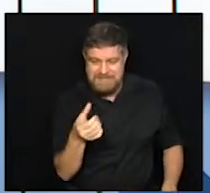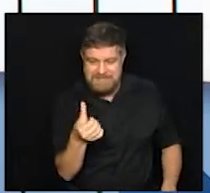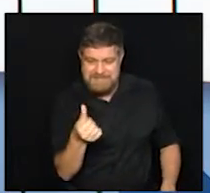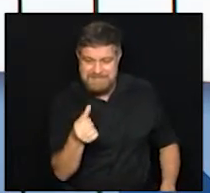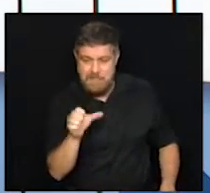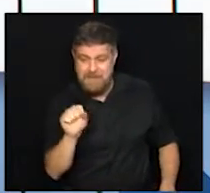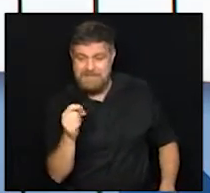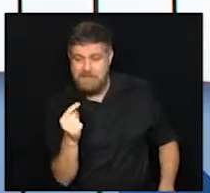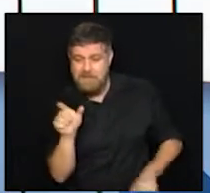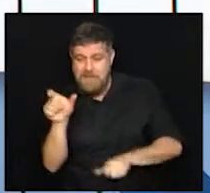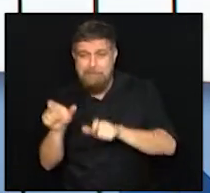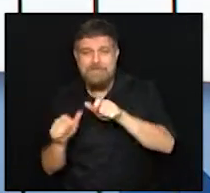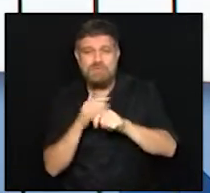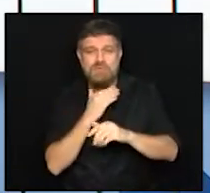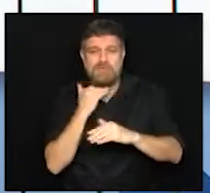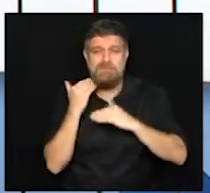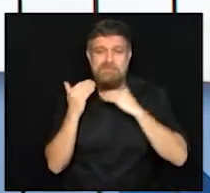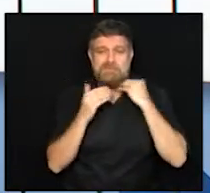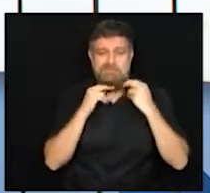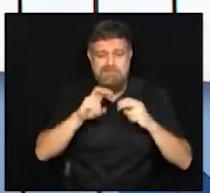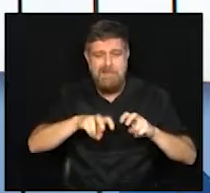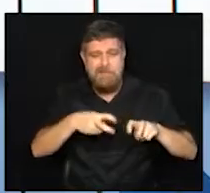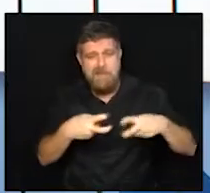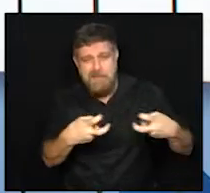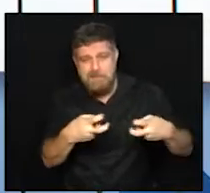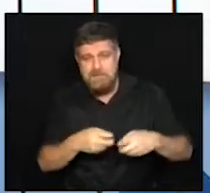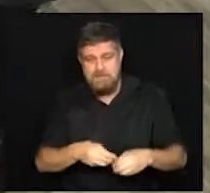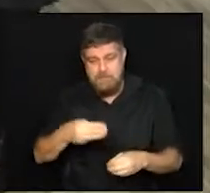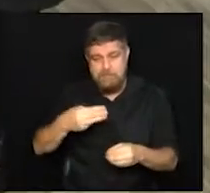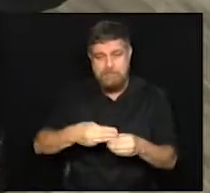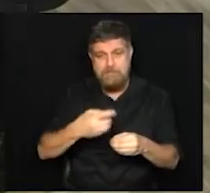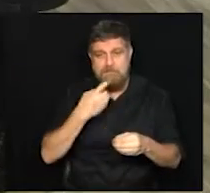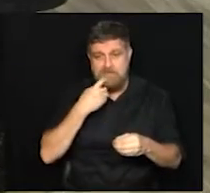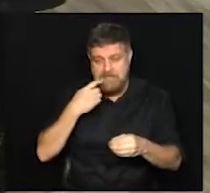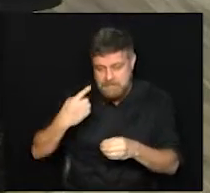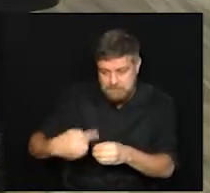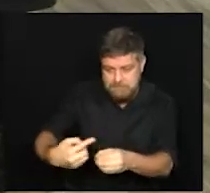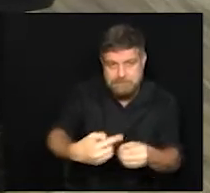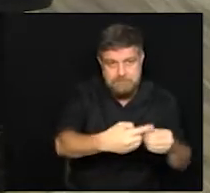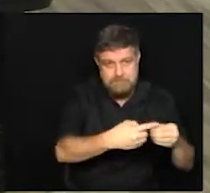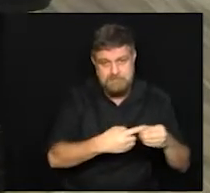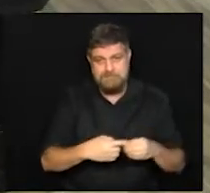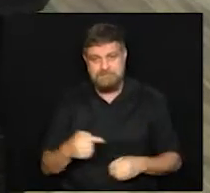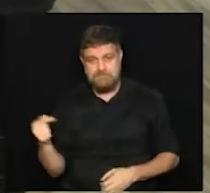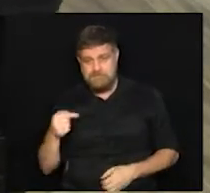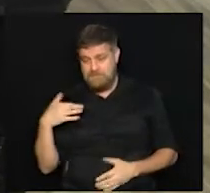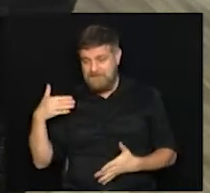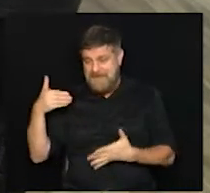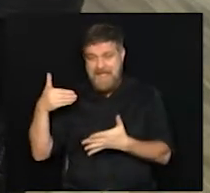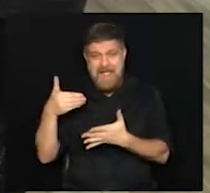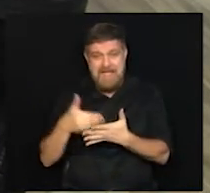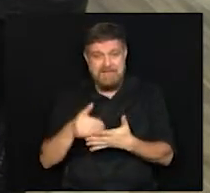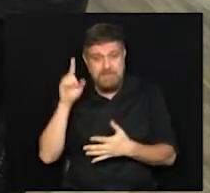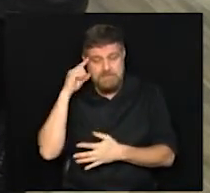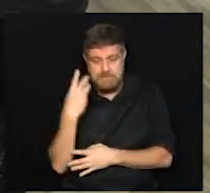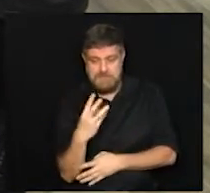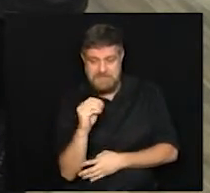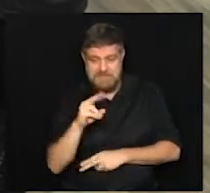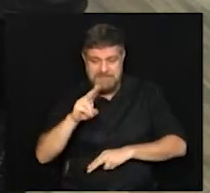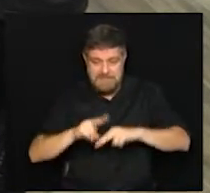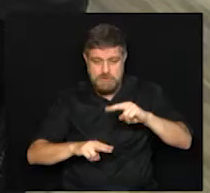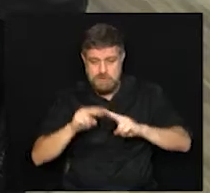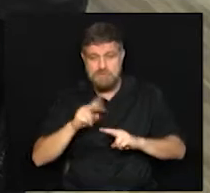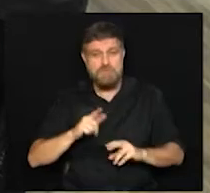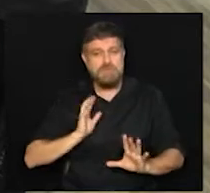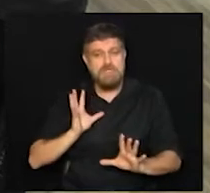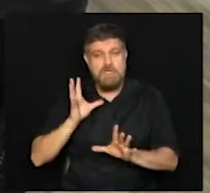127.681 óbitos devido à doença. Agora nós vamos falar da região metropolitana de Campinas, que até este 30 de junho